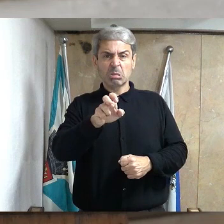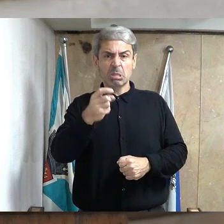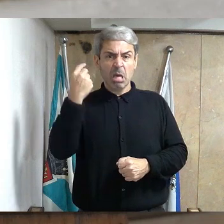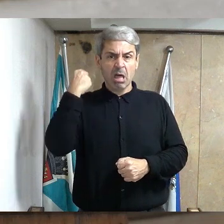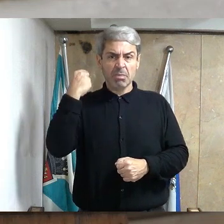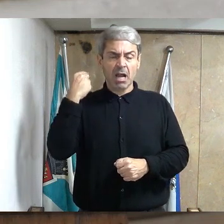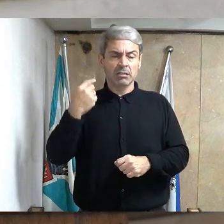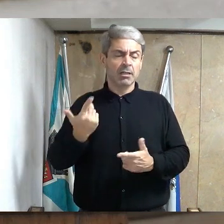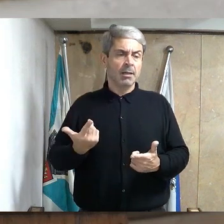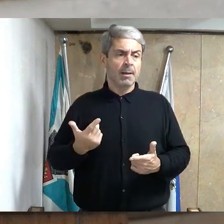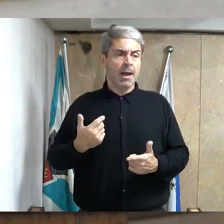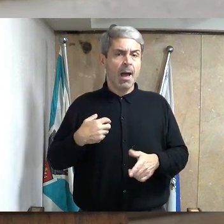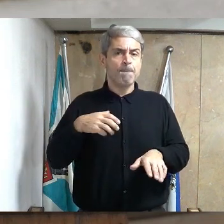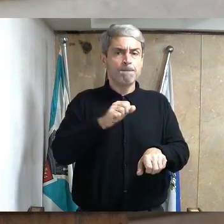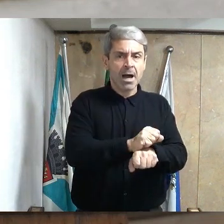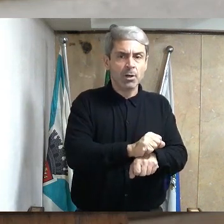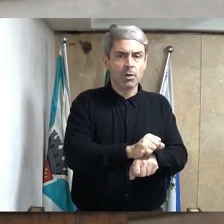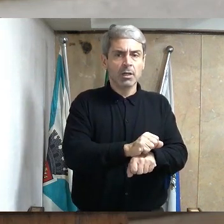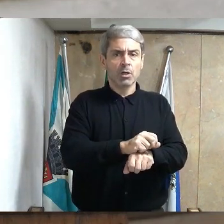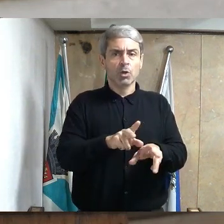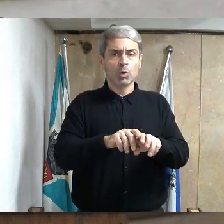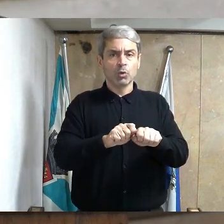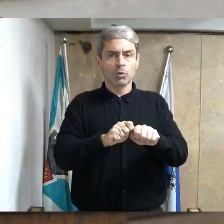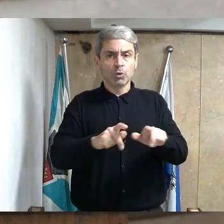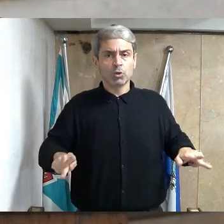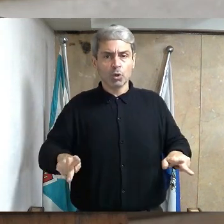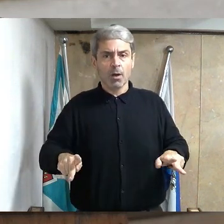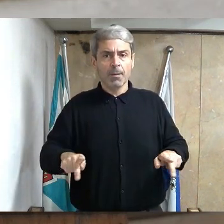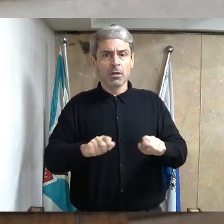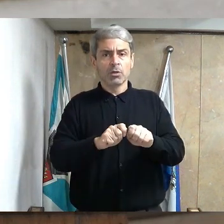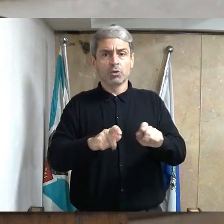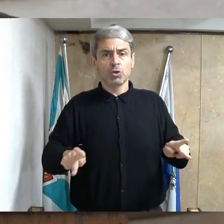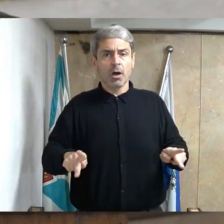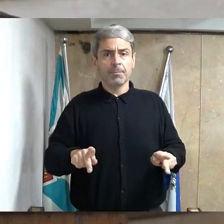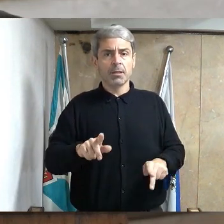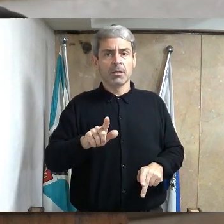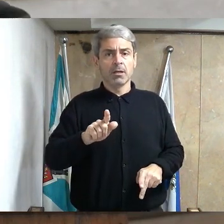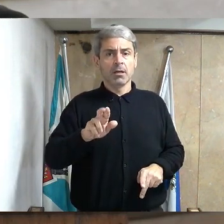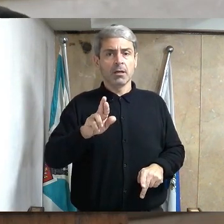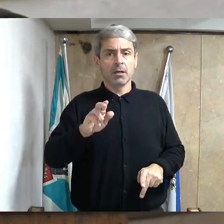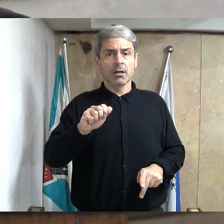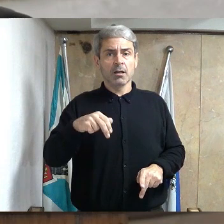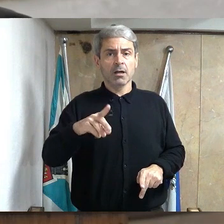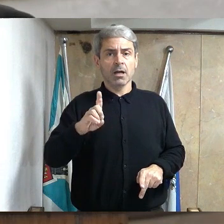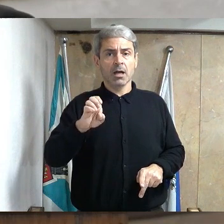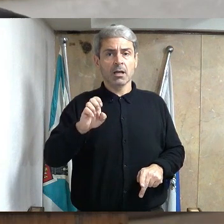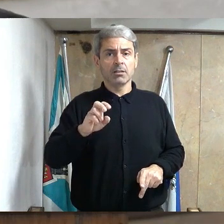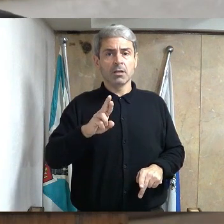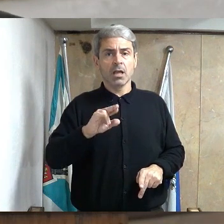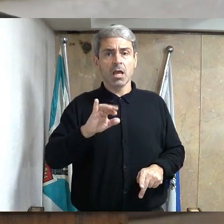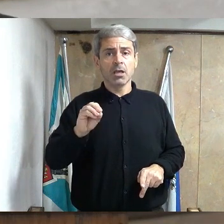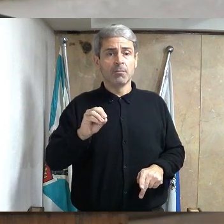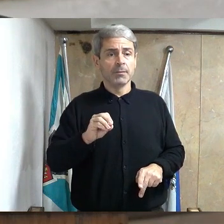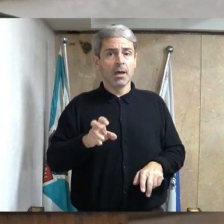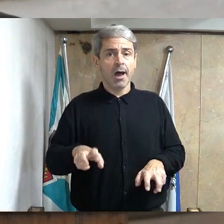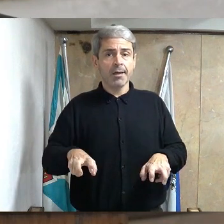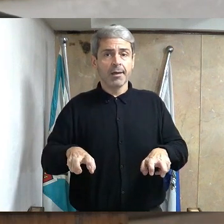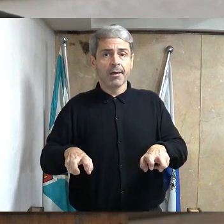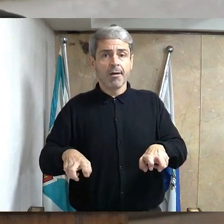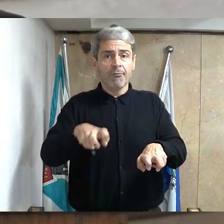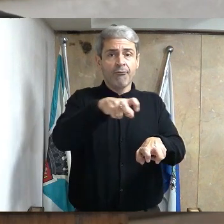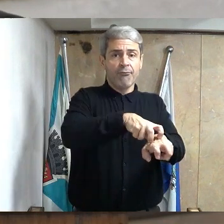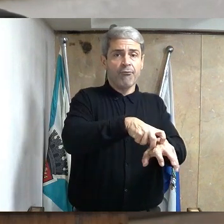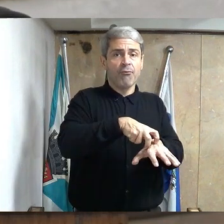passou na blitz aqui no shopping Grande Rio, em São João de Meriti, e foi rebocado por falta